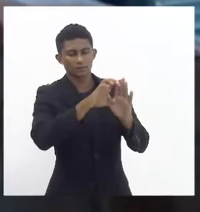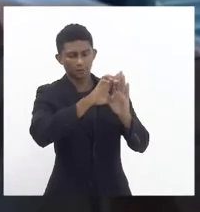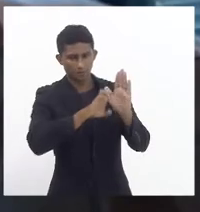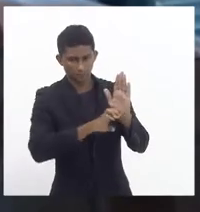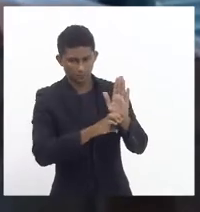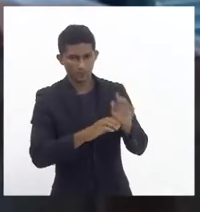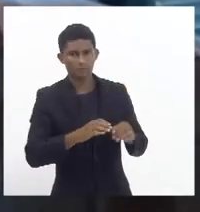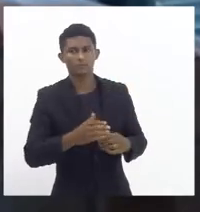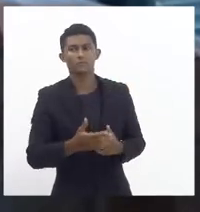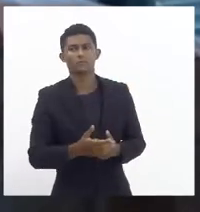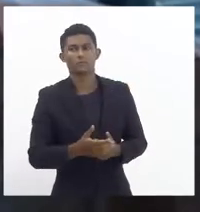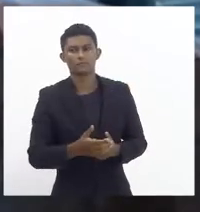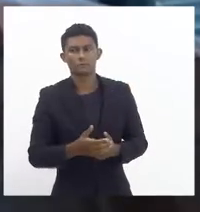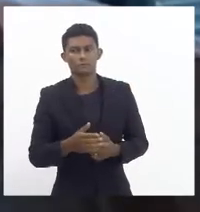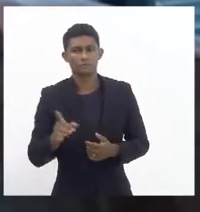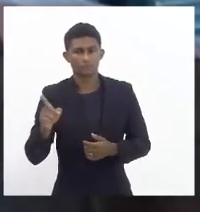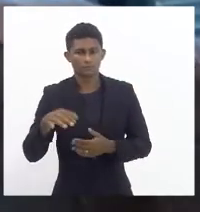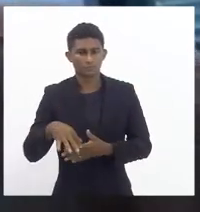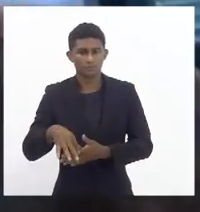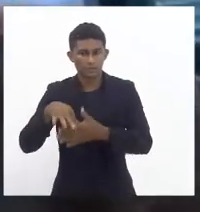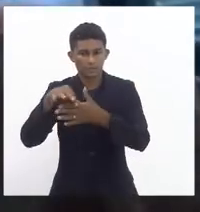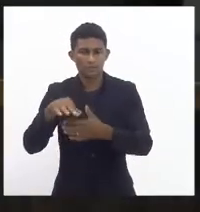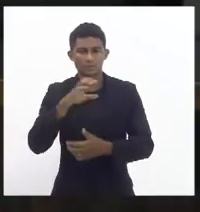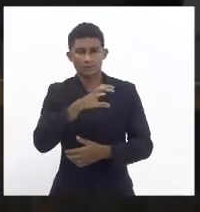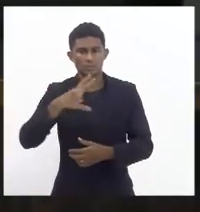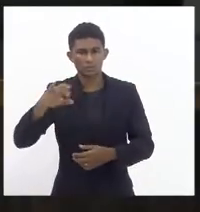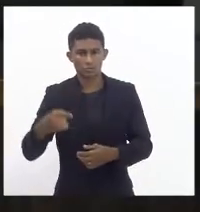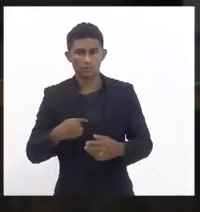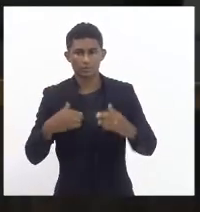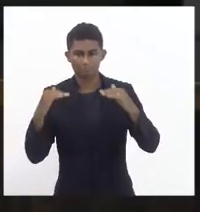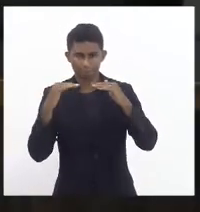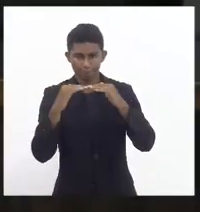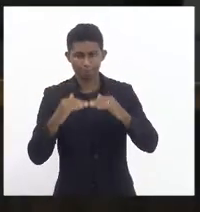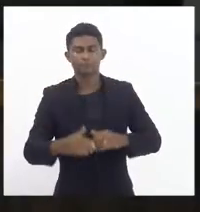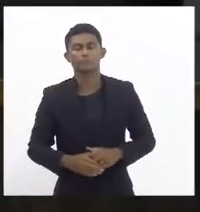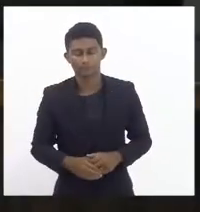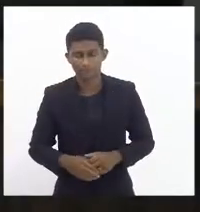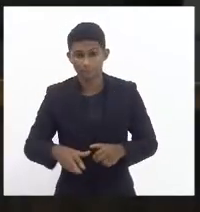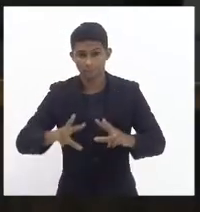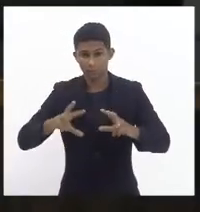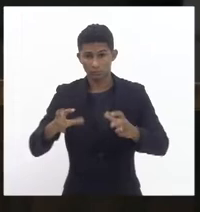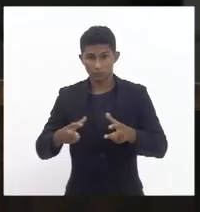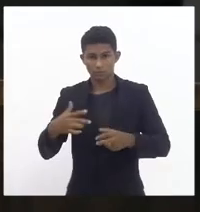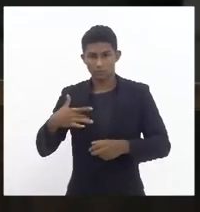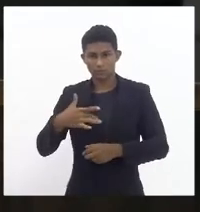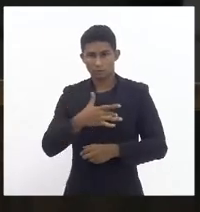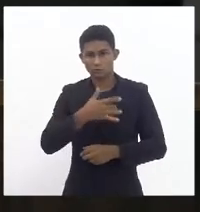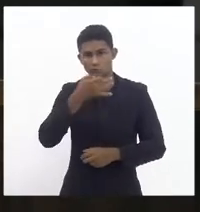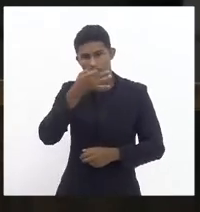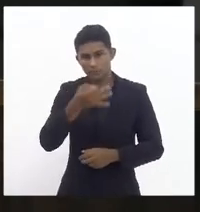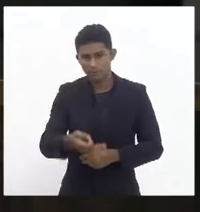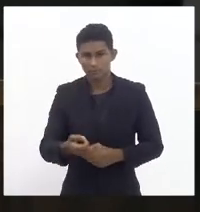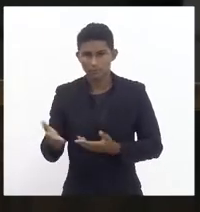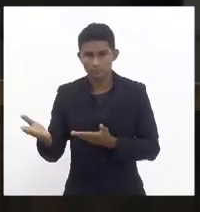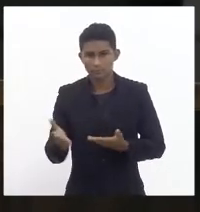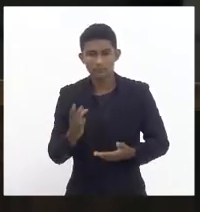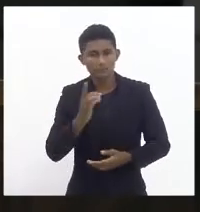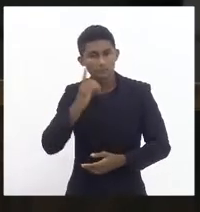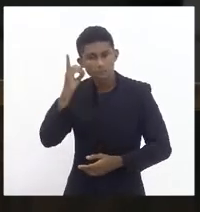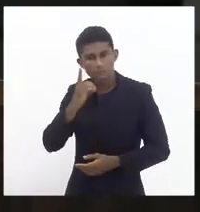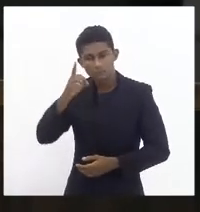acompanhando o parecer do presidente da ccj Ok comissão de saúde Deputado